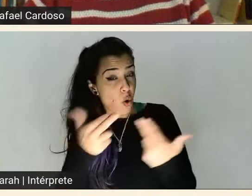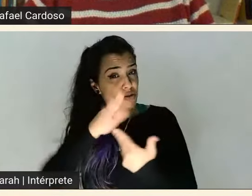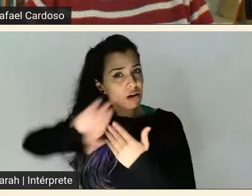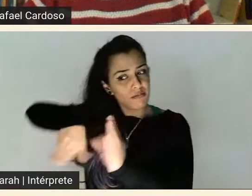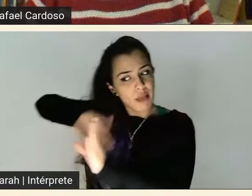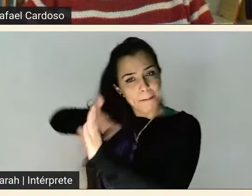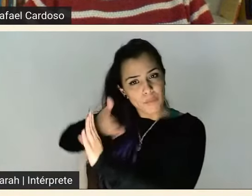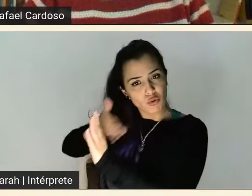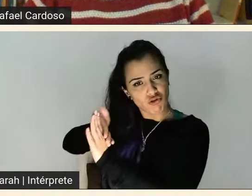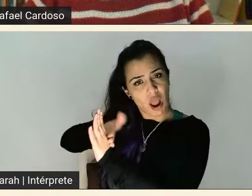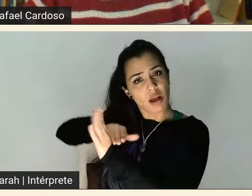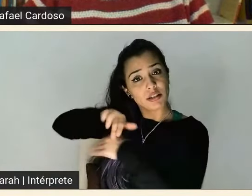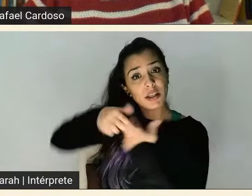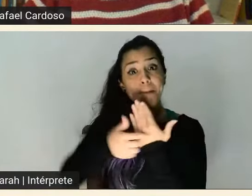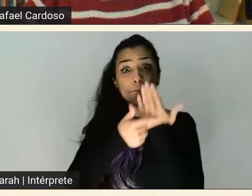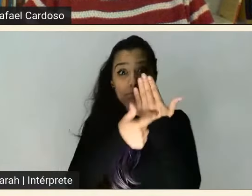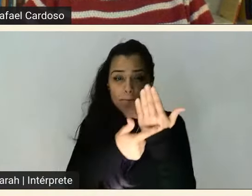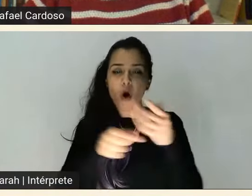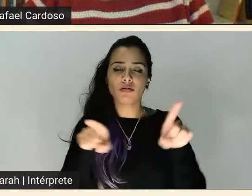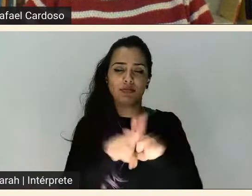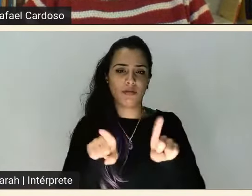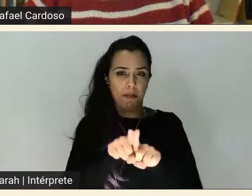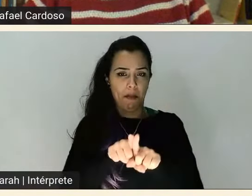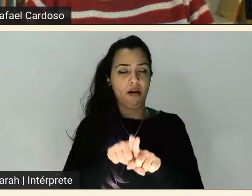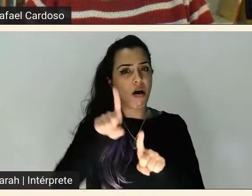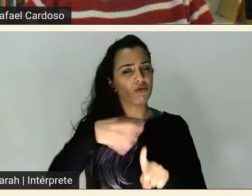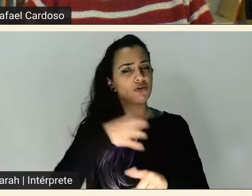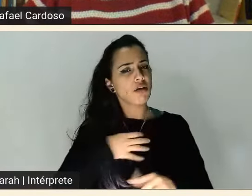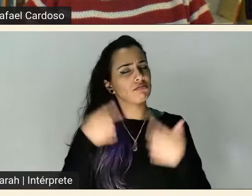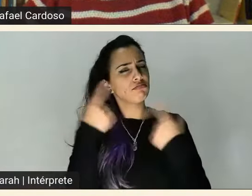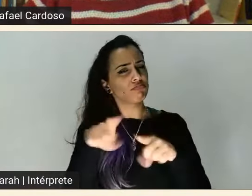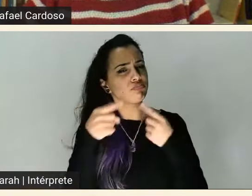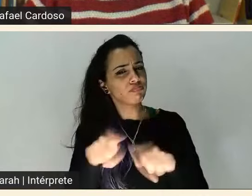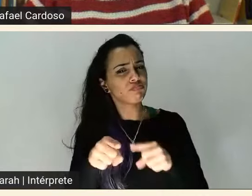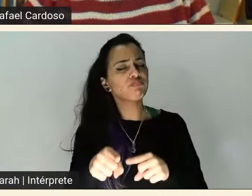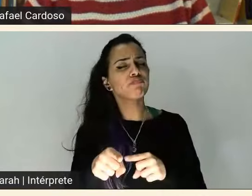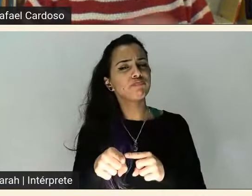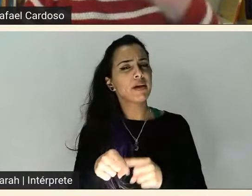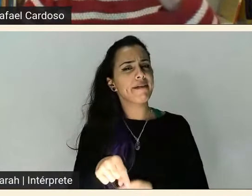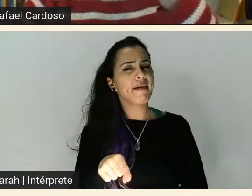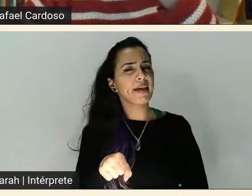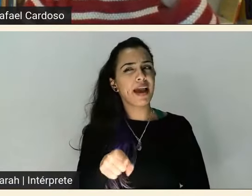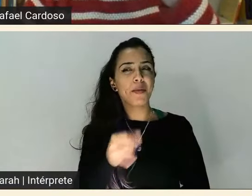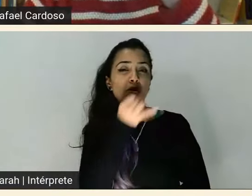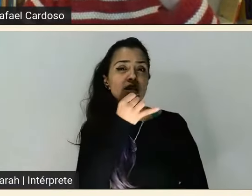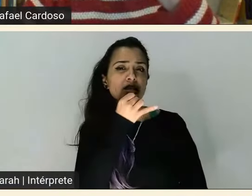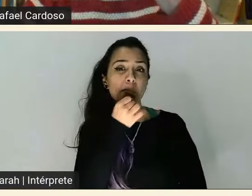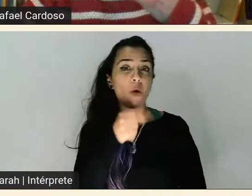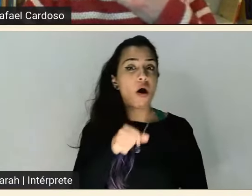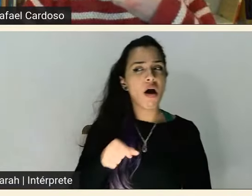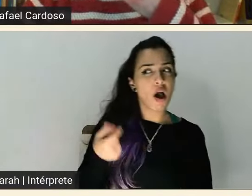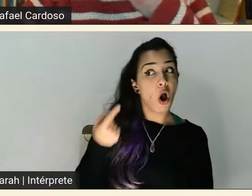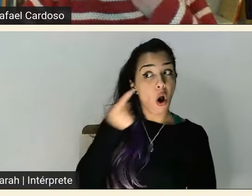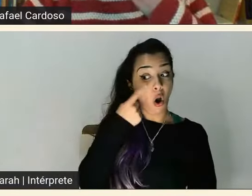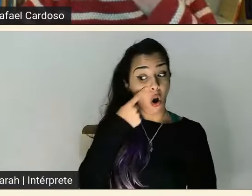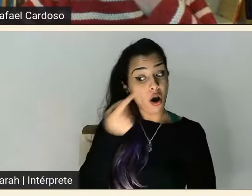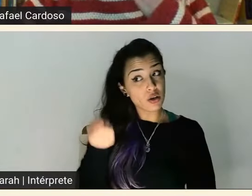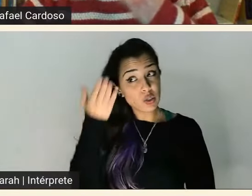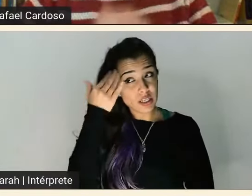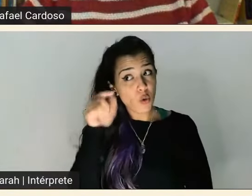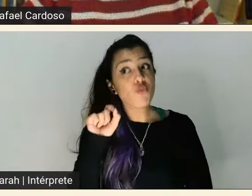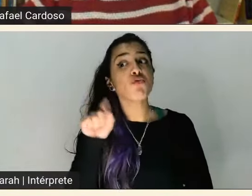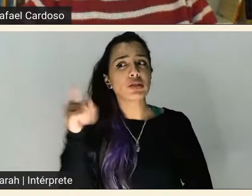né? Provocar ali uma fricção de um jogo que é eu sei o que você está querendo, eu sei o que você está olhando, e